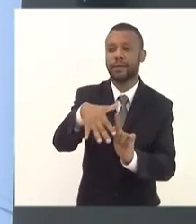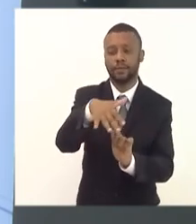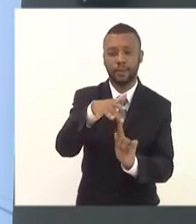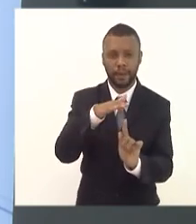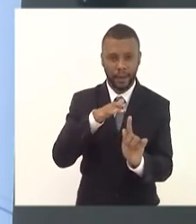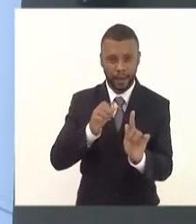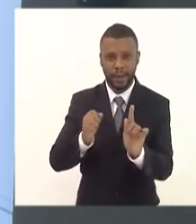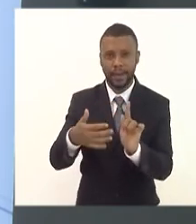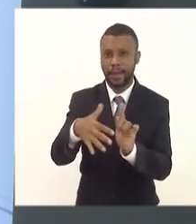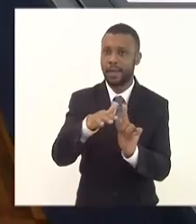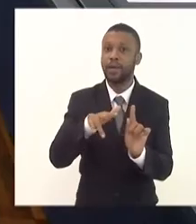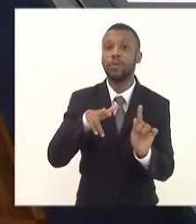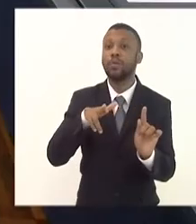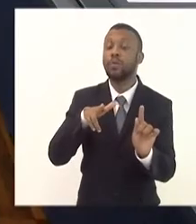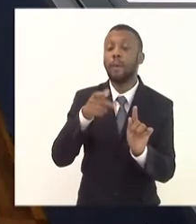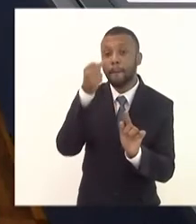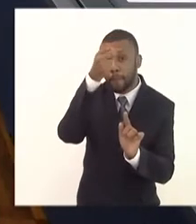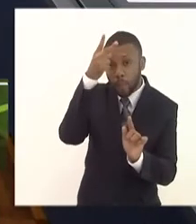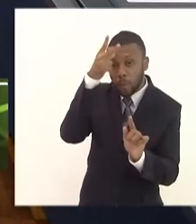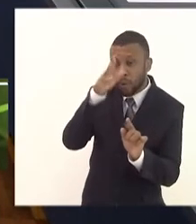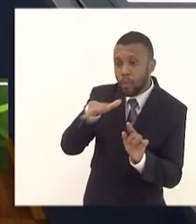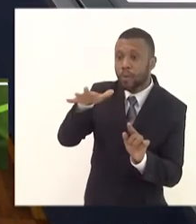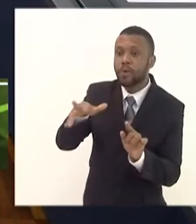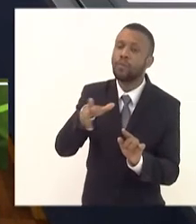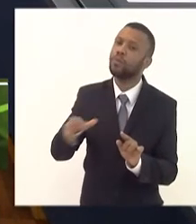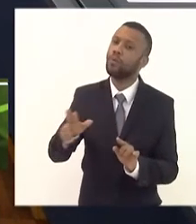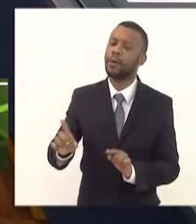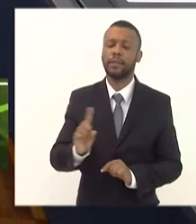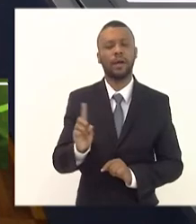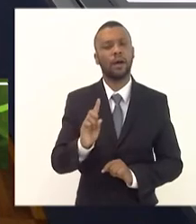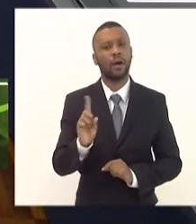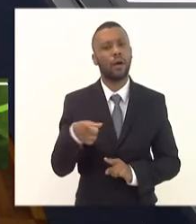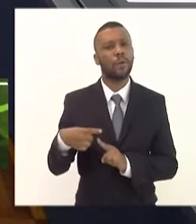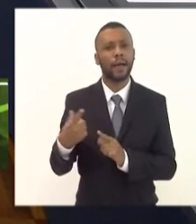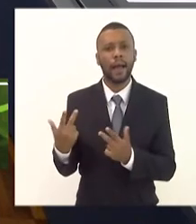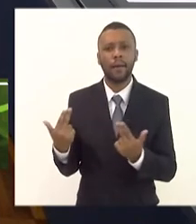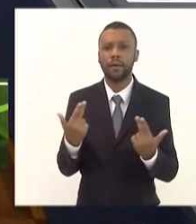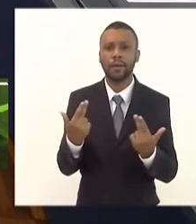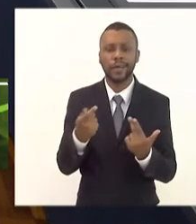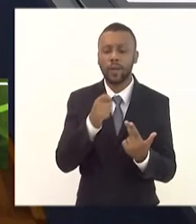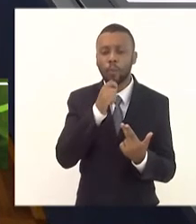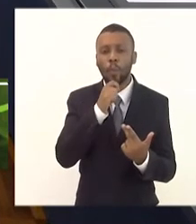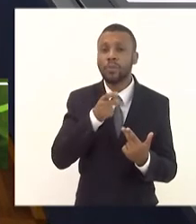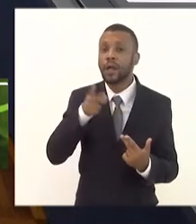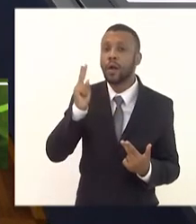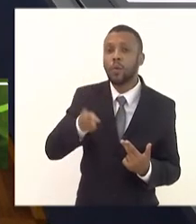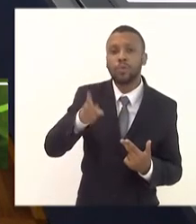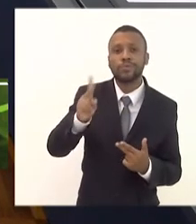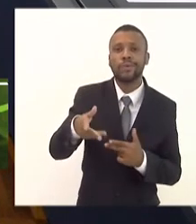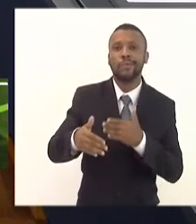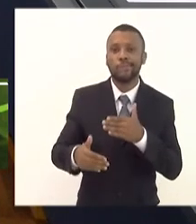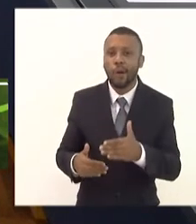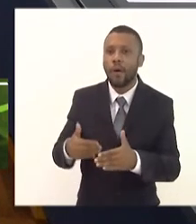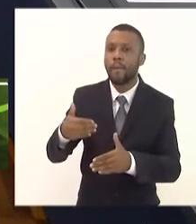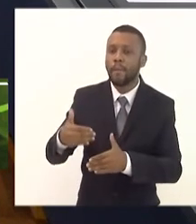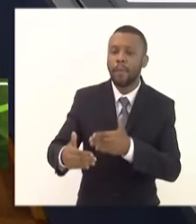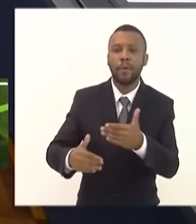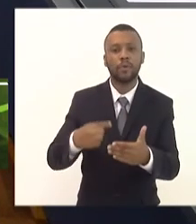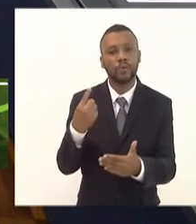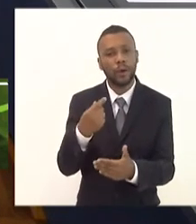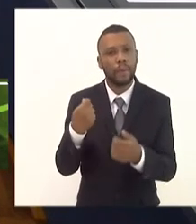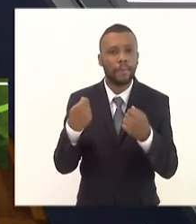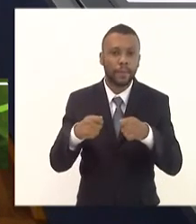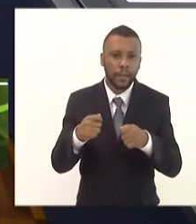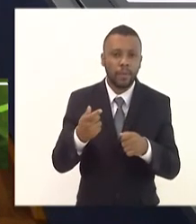Uhum. E não para o município. Porque é a mesma coisa, que não dá consequência. Né? A gente tem que vir de Jusante